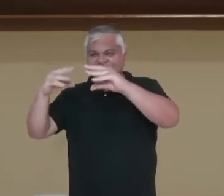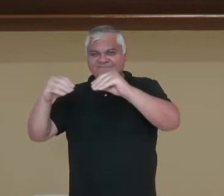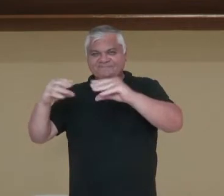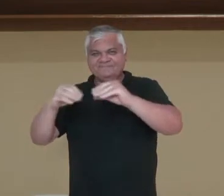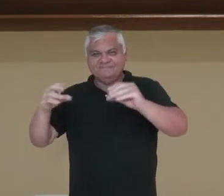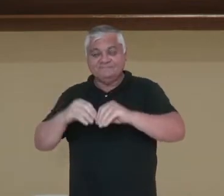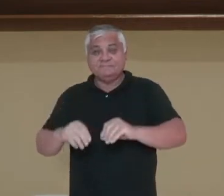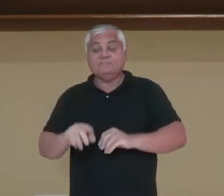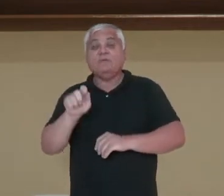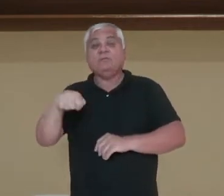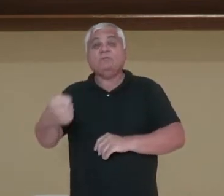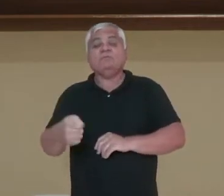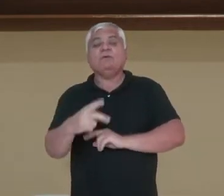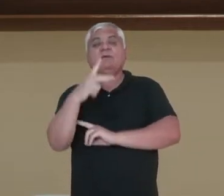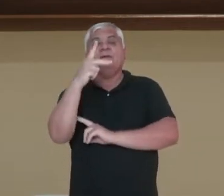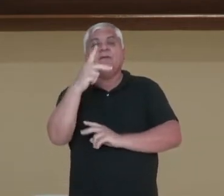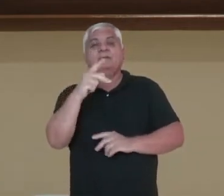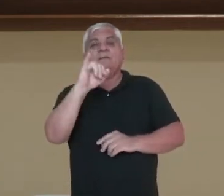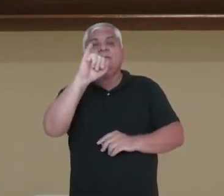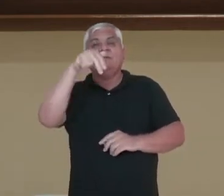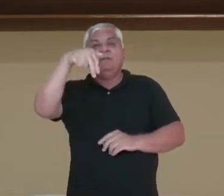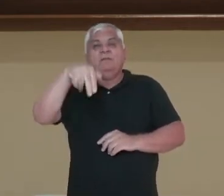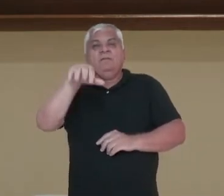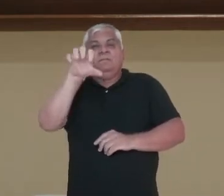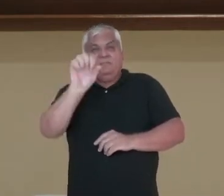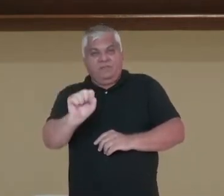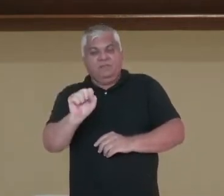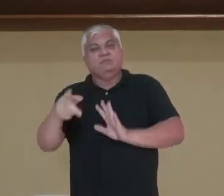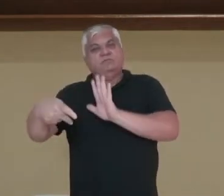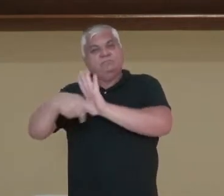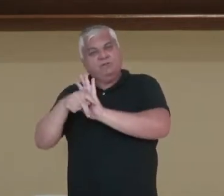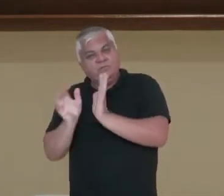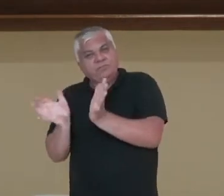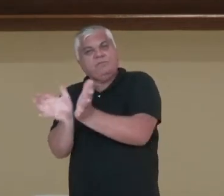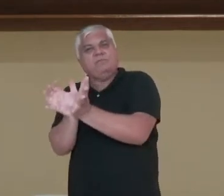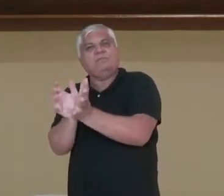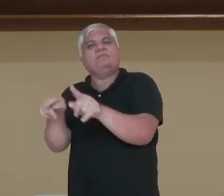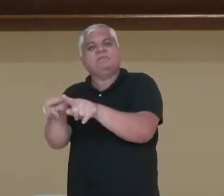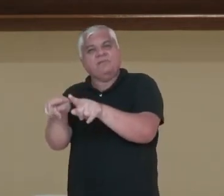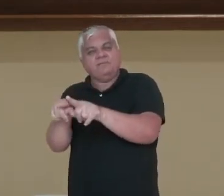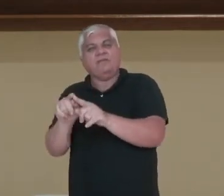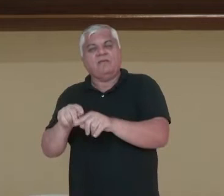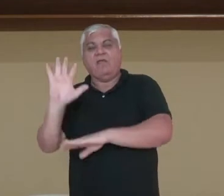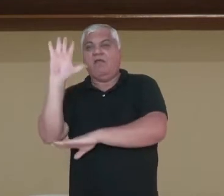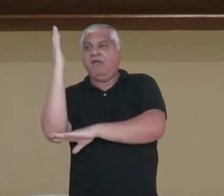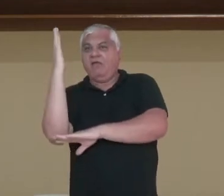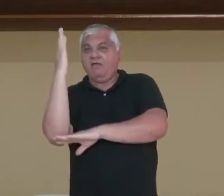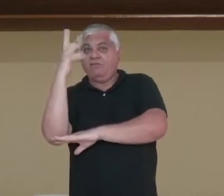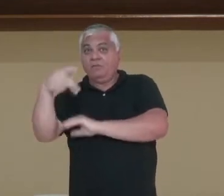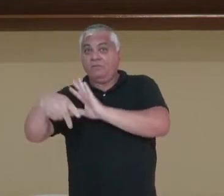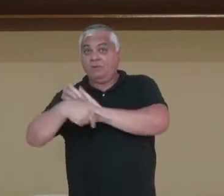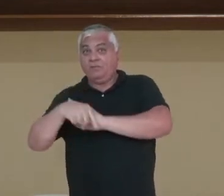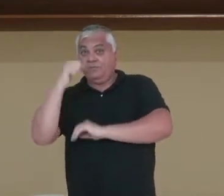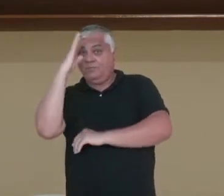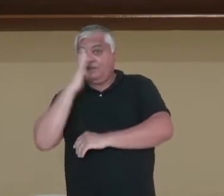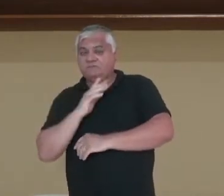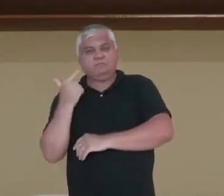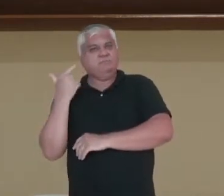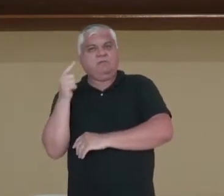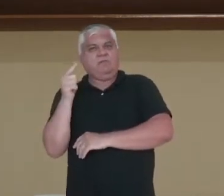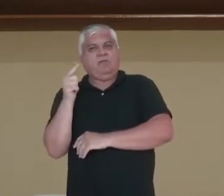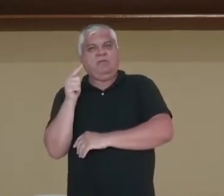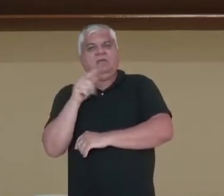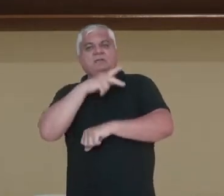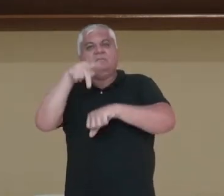Pinus é uma árvore também que faz parte do grupo das gimnospermas, certo? Ela não é nativa brasileira, ok? Ela foi trazida para